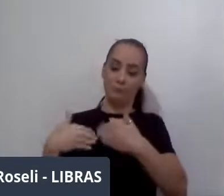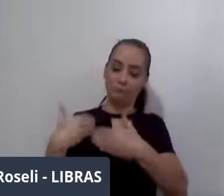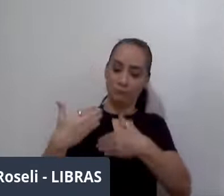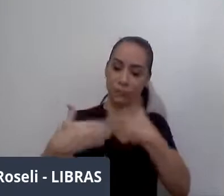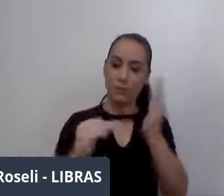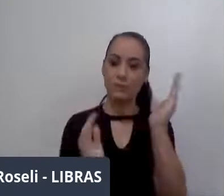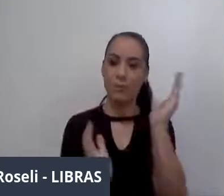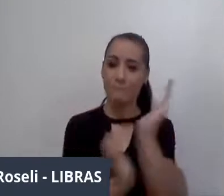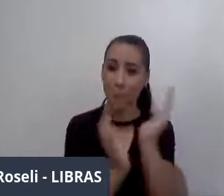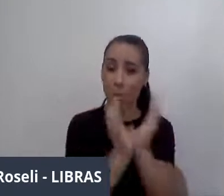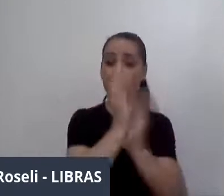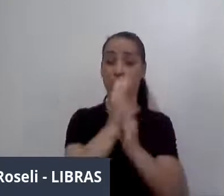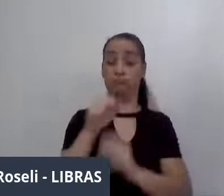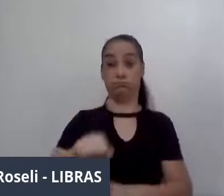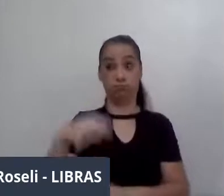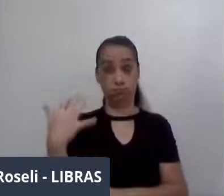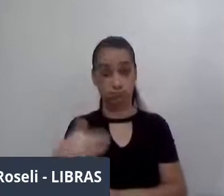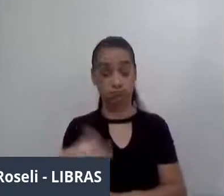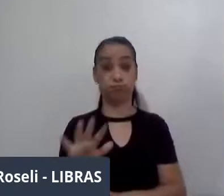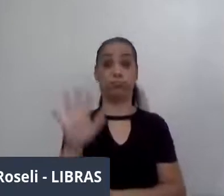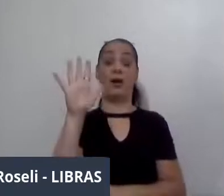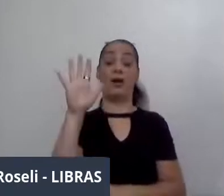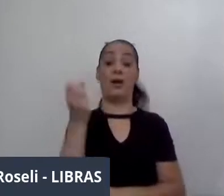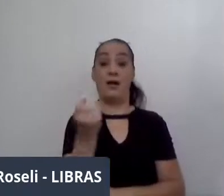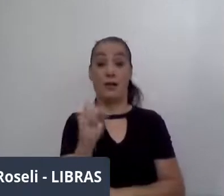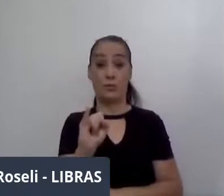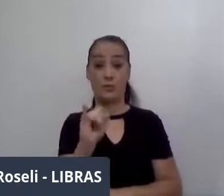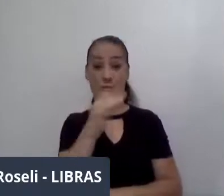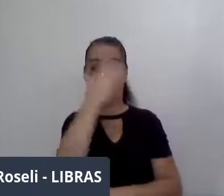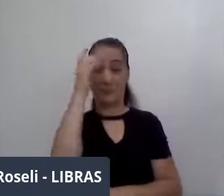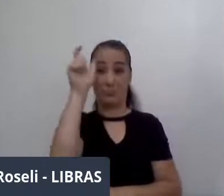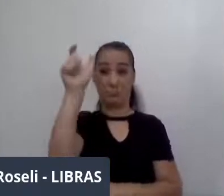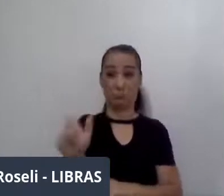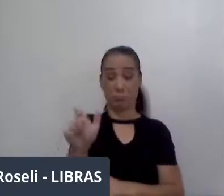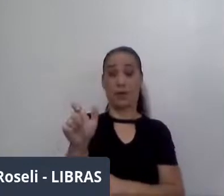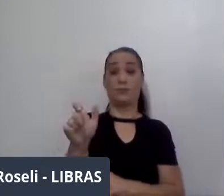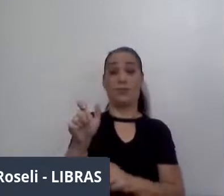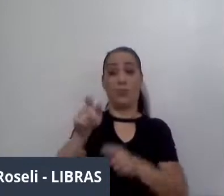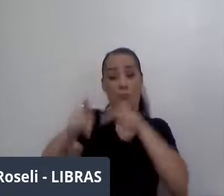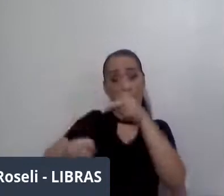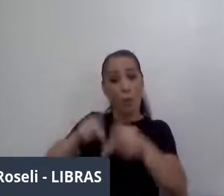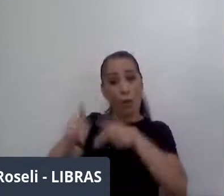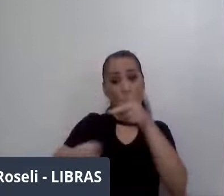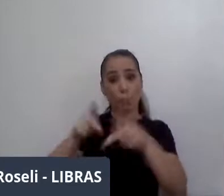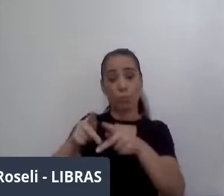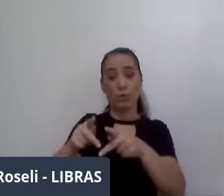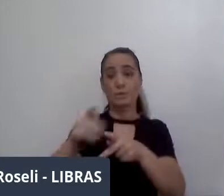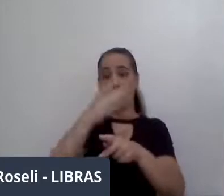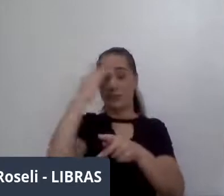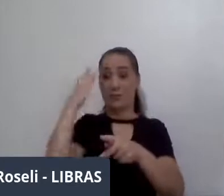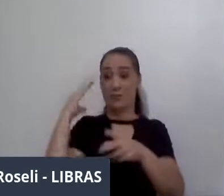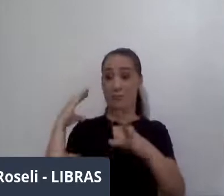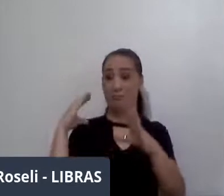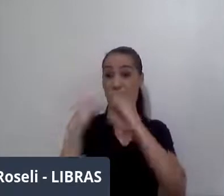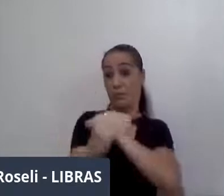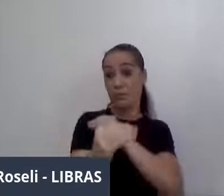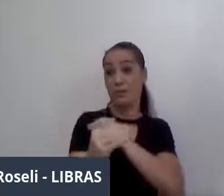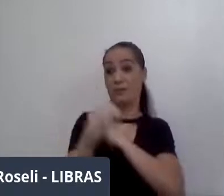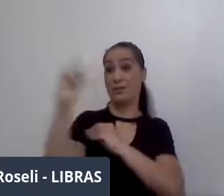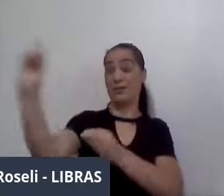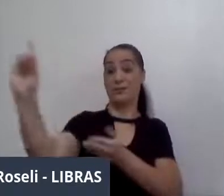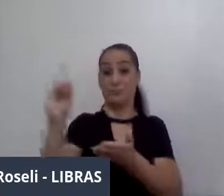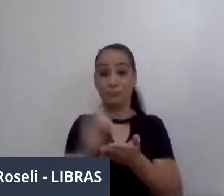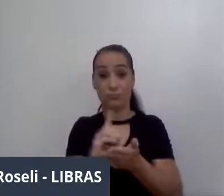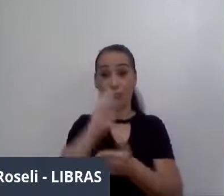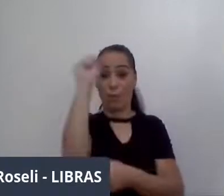processo oneroso, ainda mais se a gente pensar numa população imigrante, uma população refugiada que veio para o Brasil, não trouxe consigo